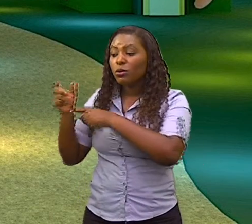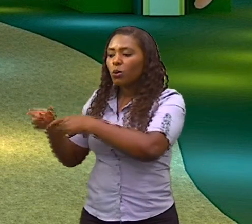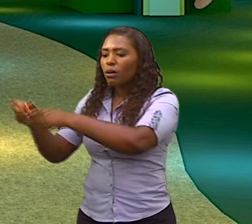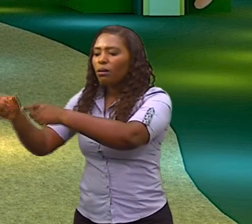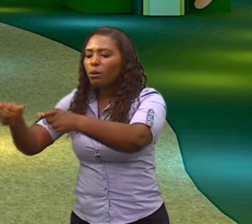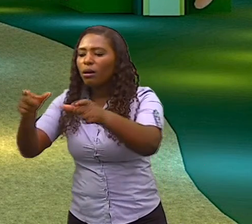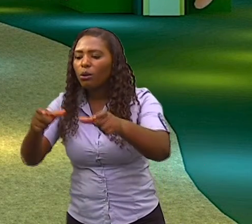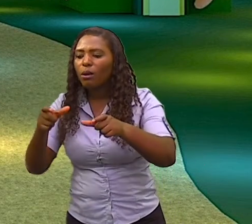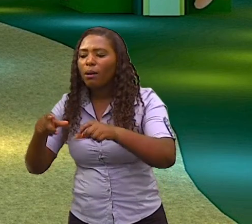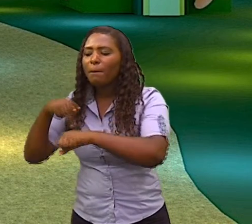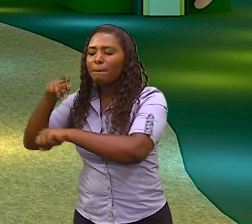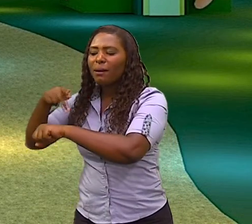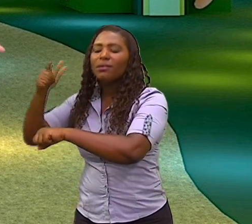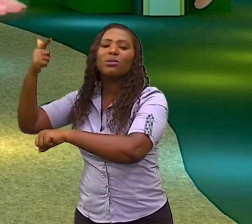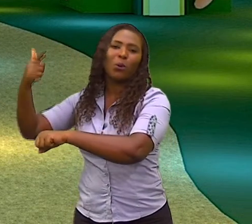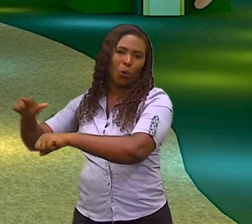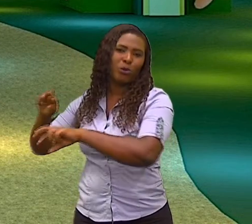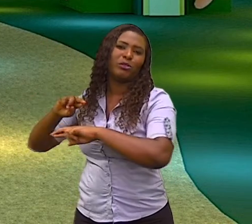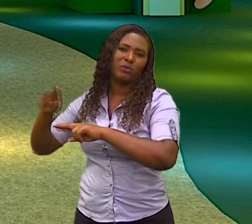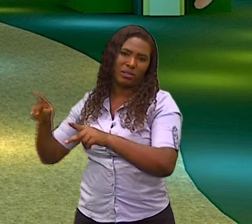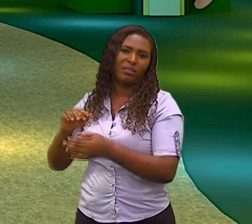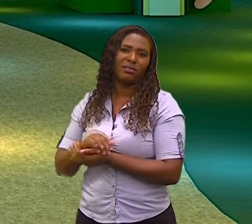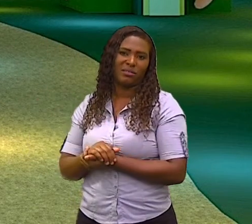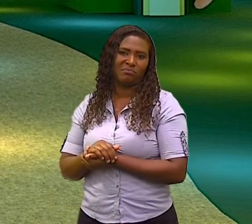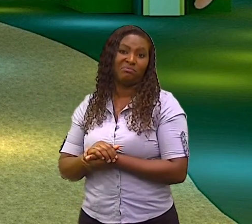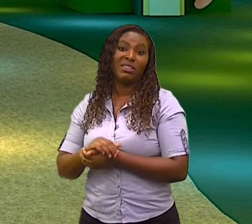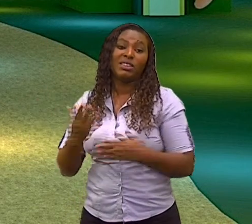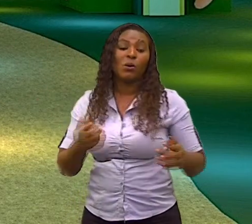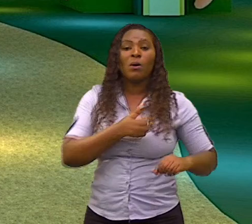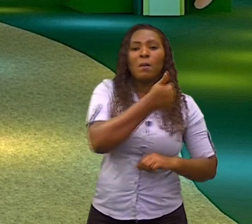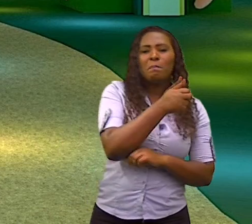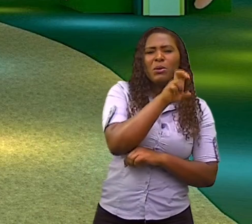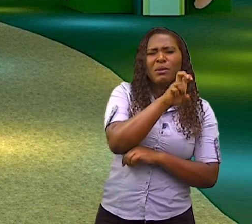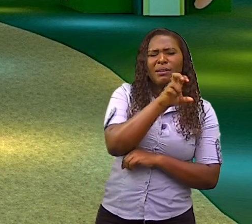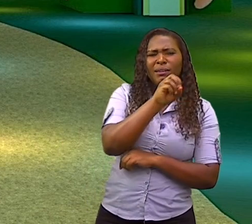artistas, desde 1500 a